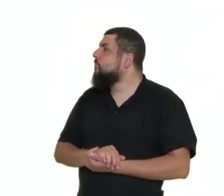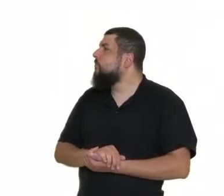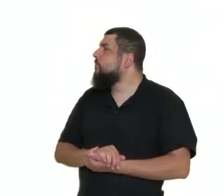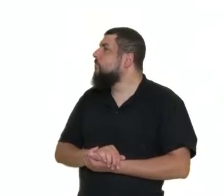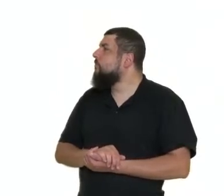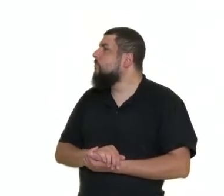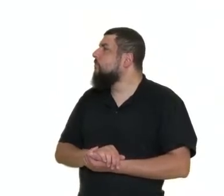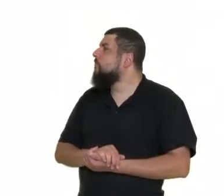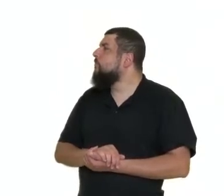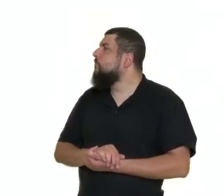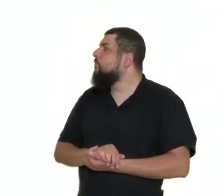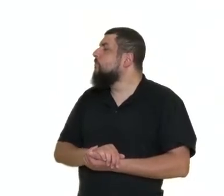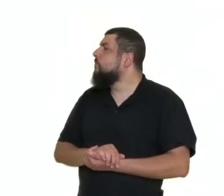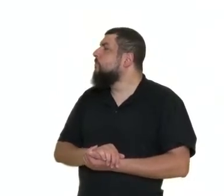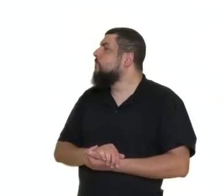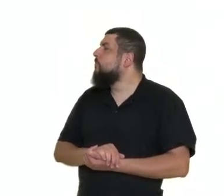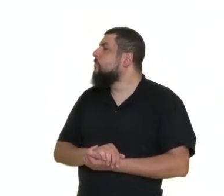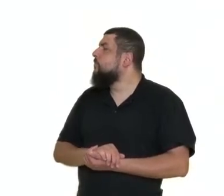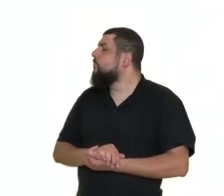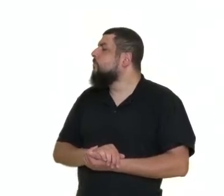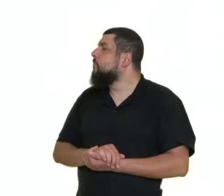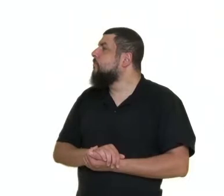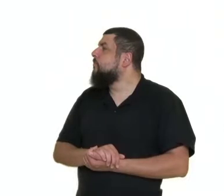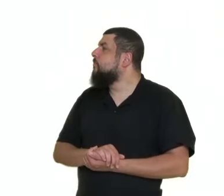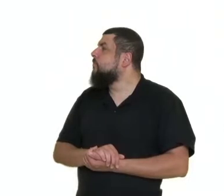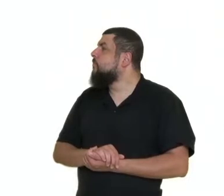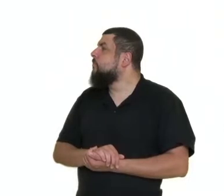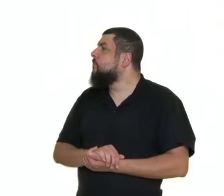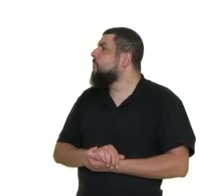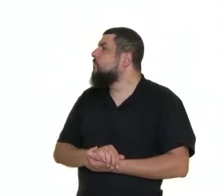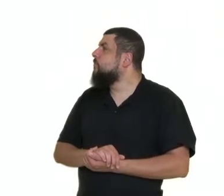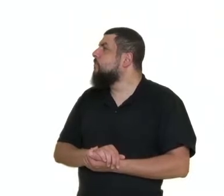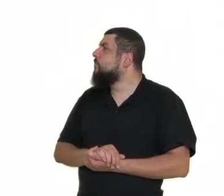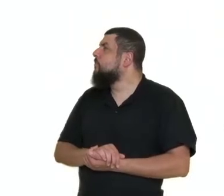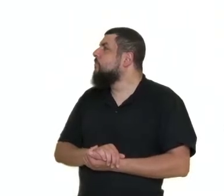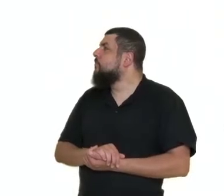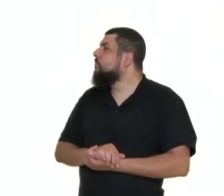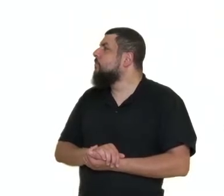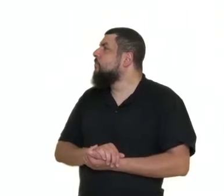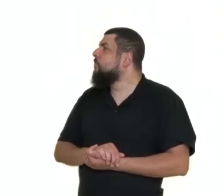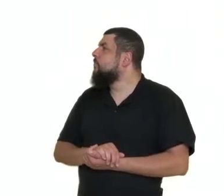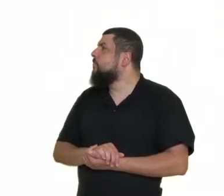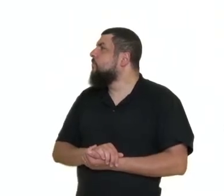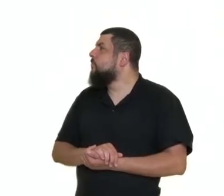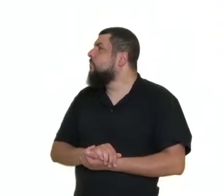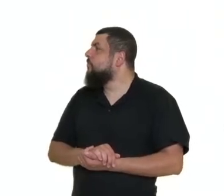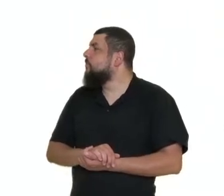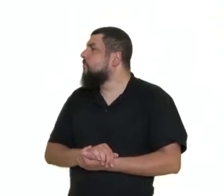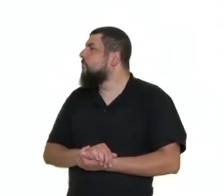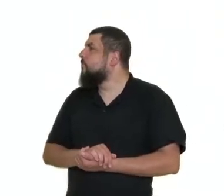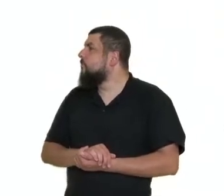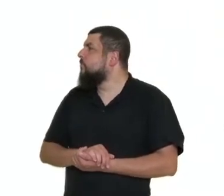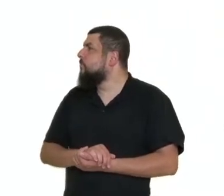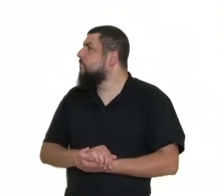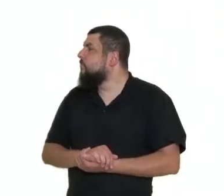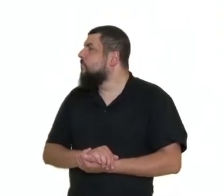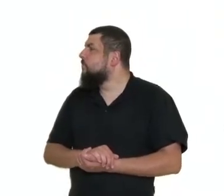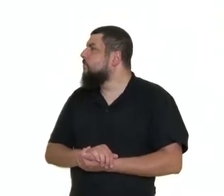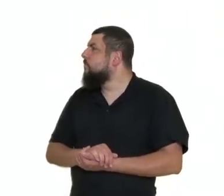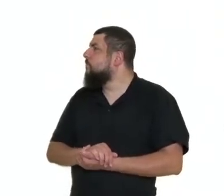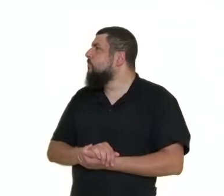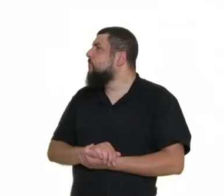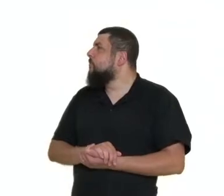dicho que no te hagas el machote, porque isso no